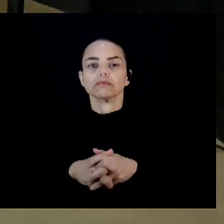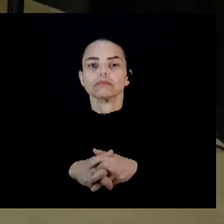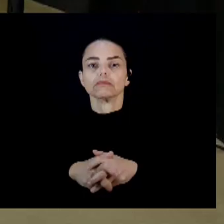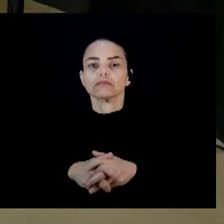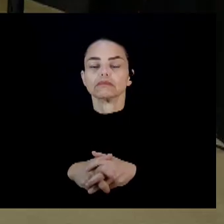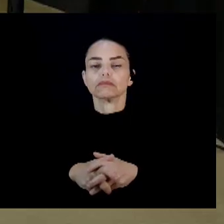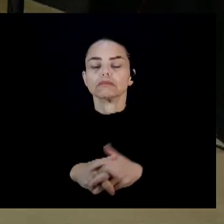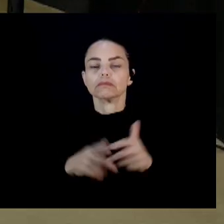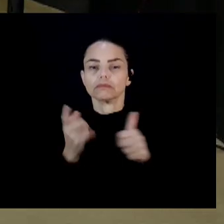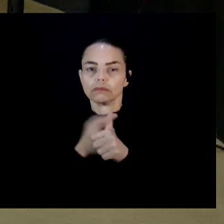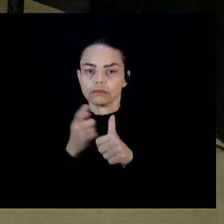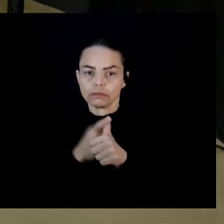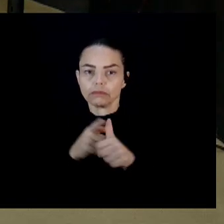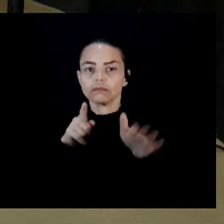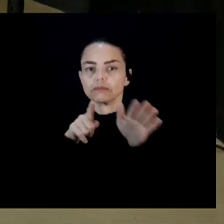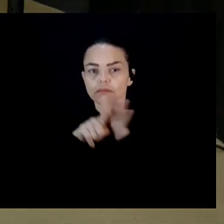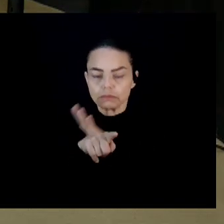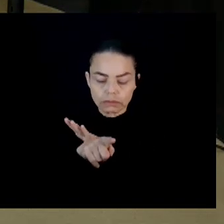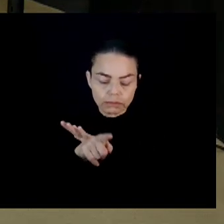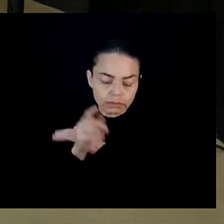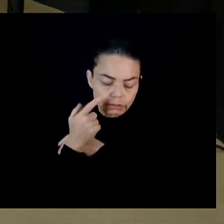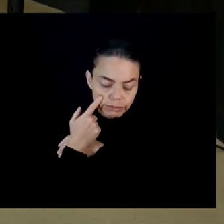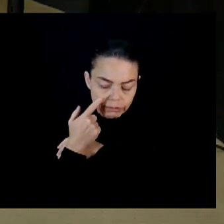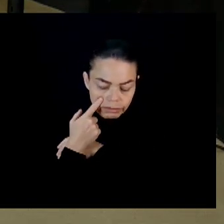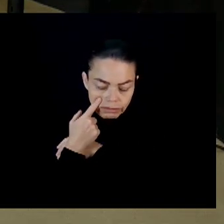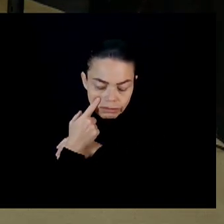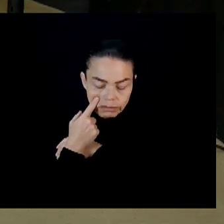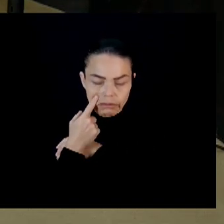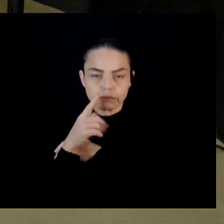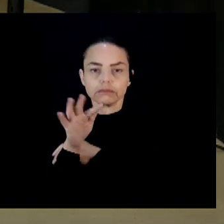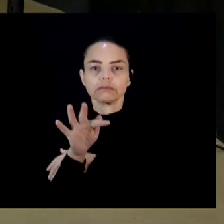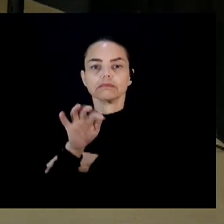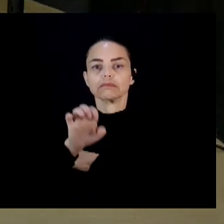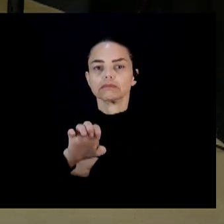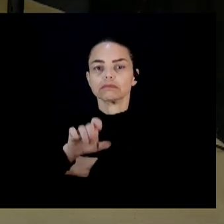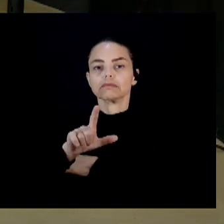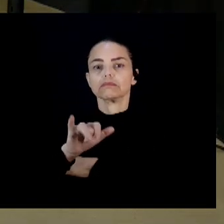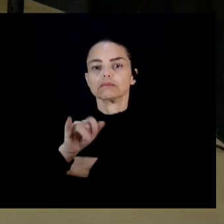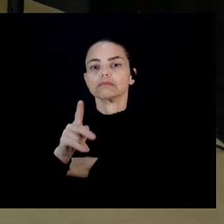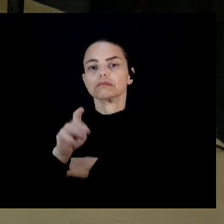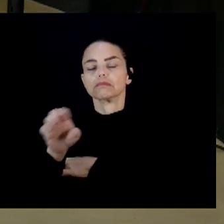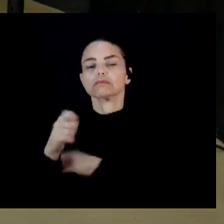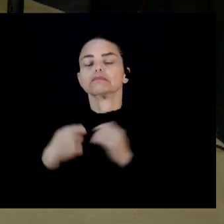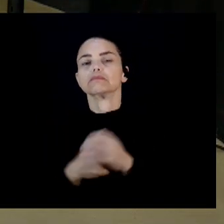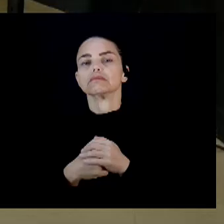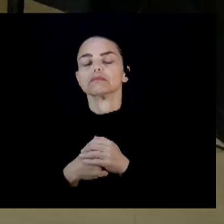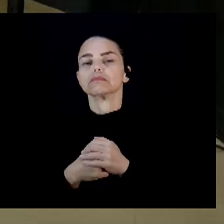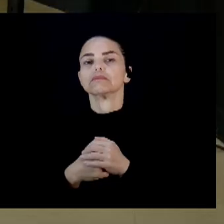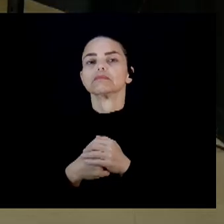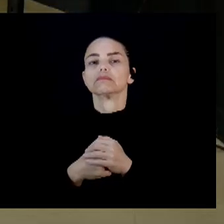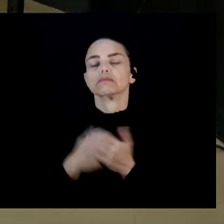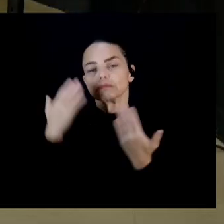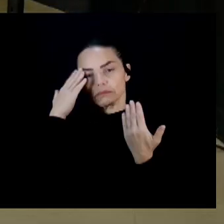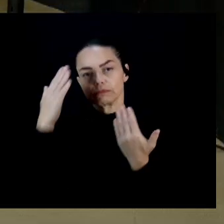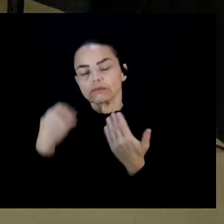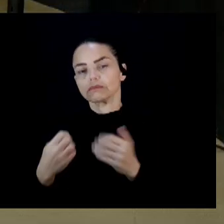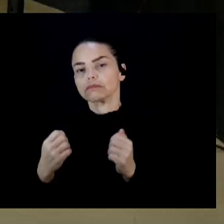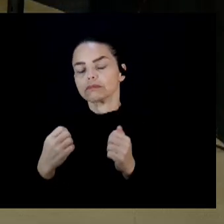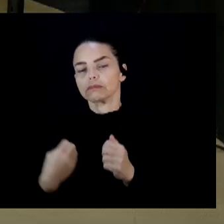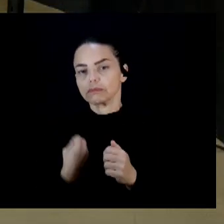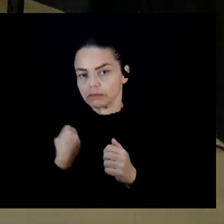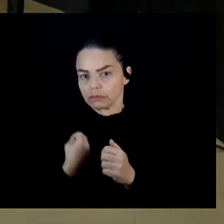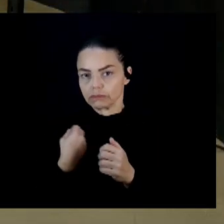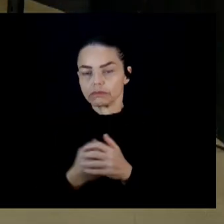primeira pergunta, vamos ver. Felipe Rocha, do Castelo, aqui em Campinas, obrigada pela companhia, Felipe. Ele diz o seguinte: